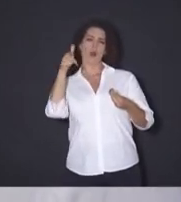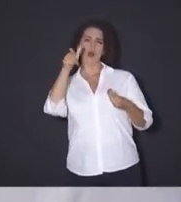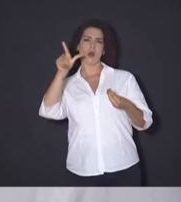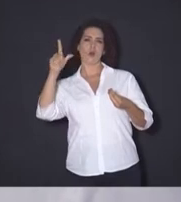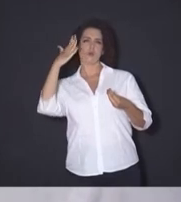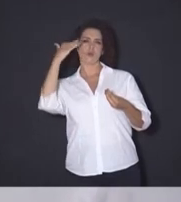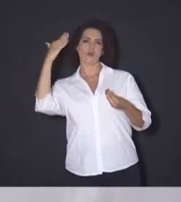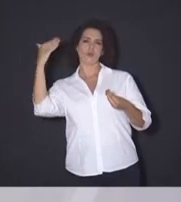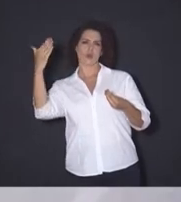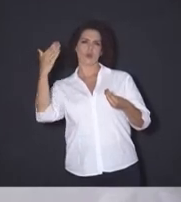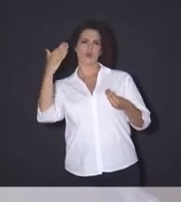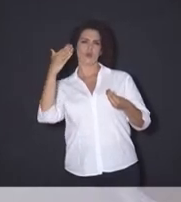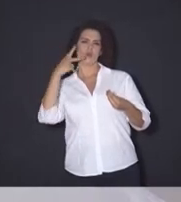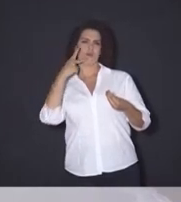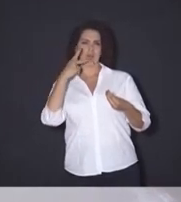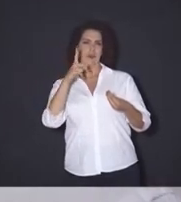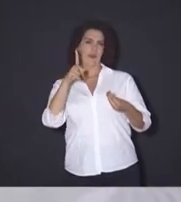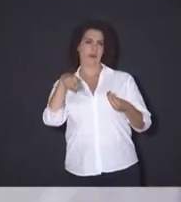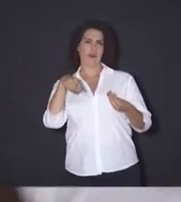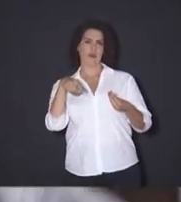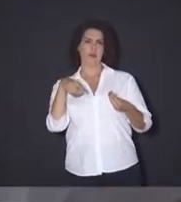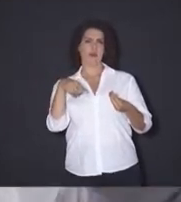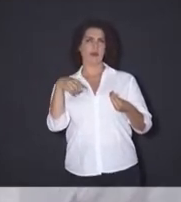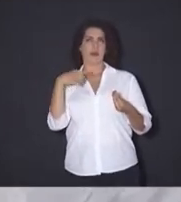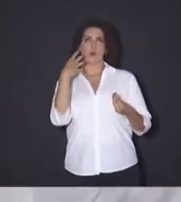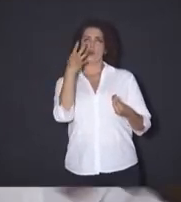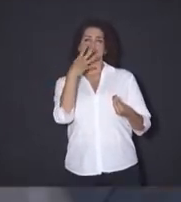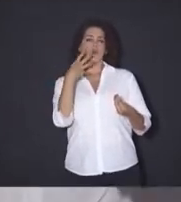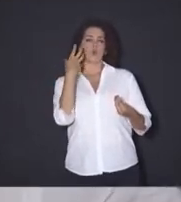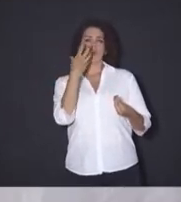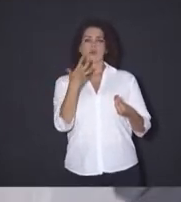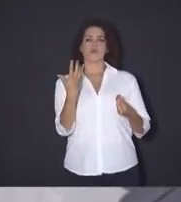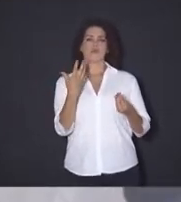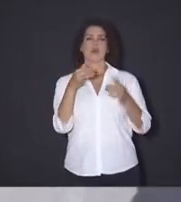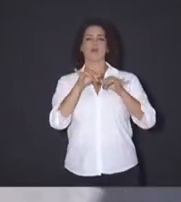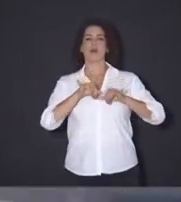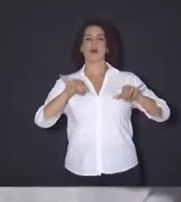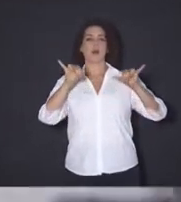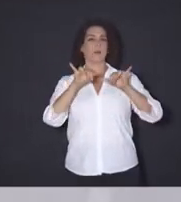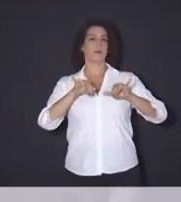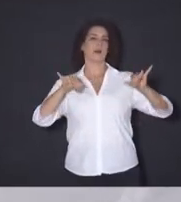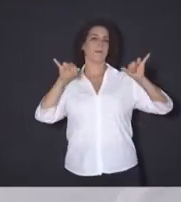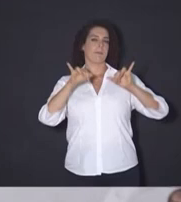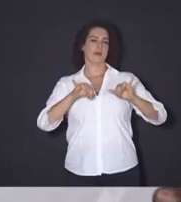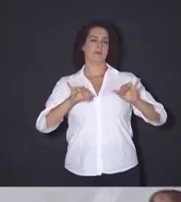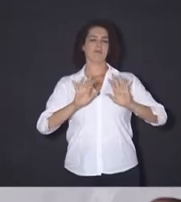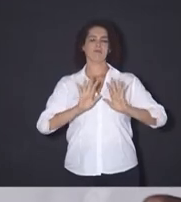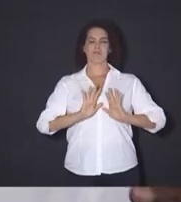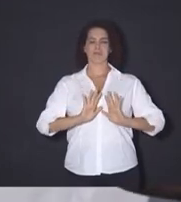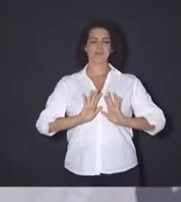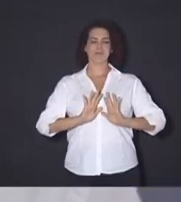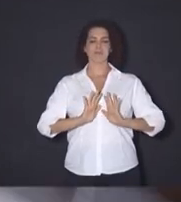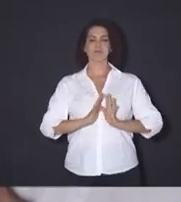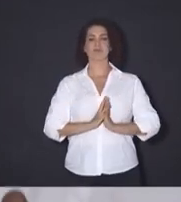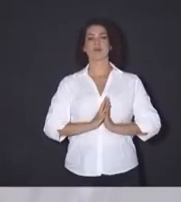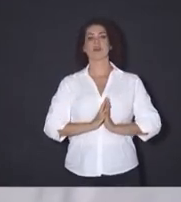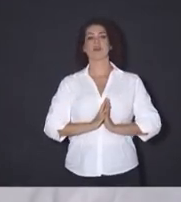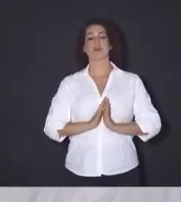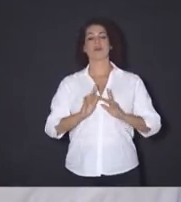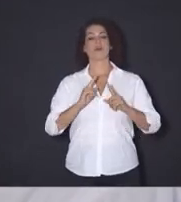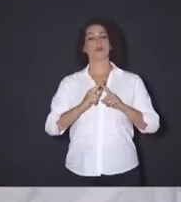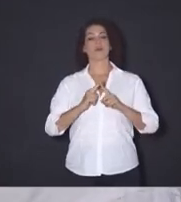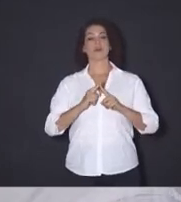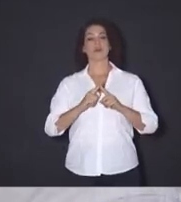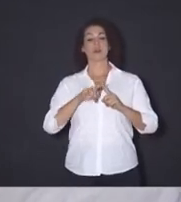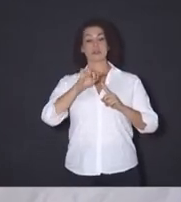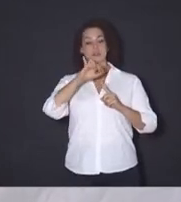da bahia insiste em dizer insiste em propagar dessa forma desse ponto de vista porque porque